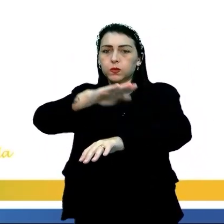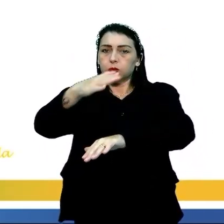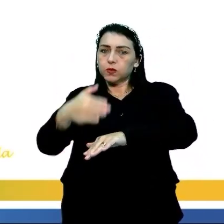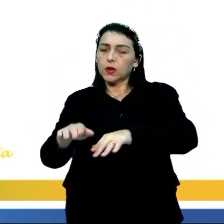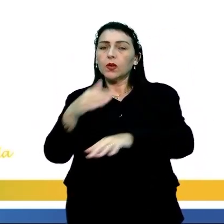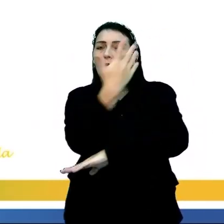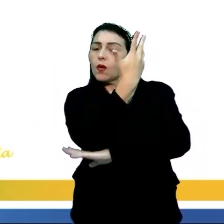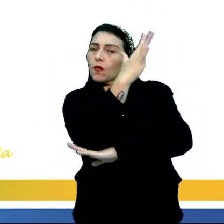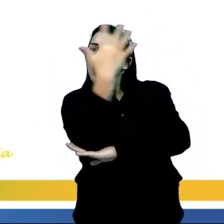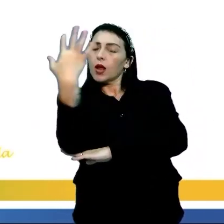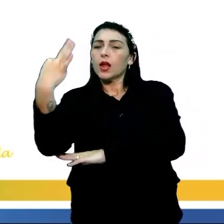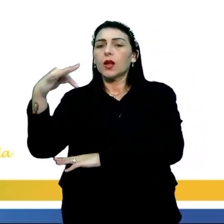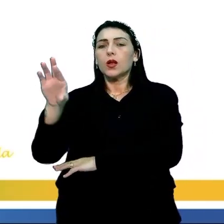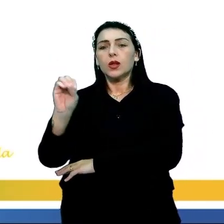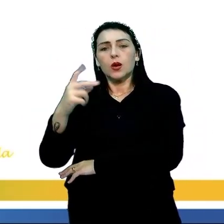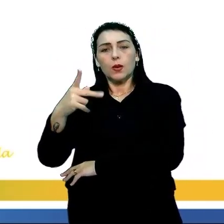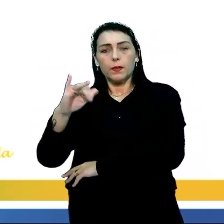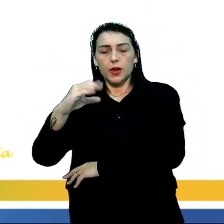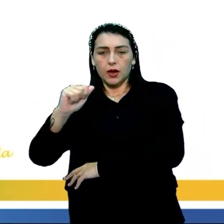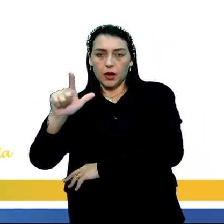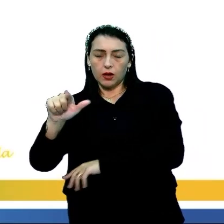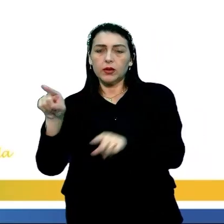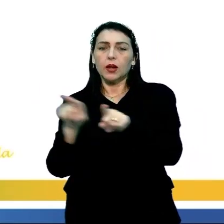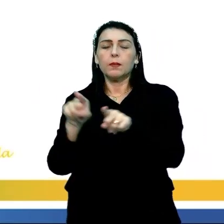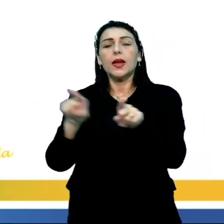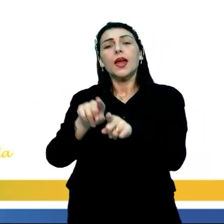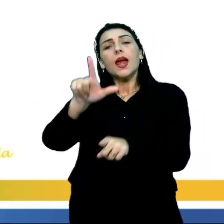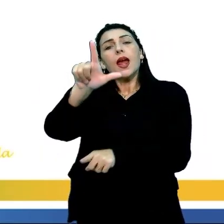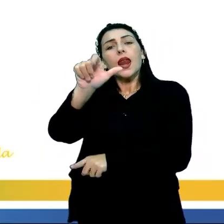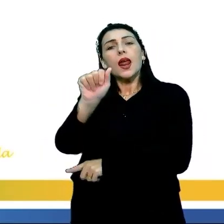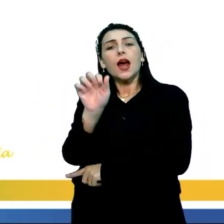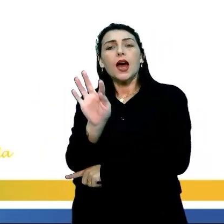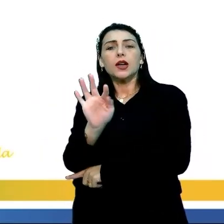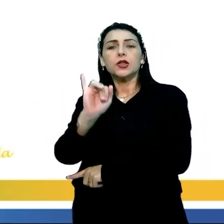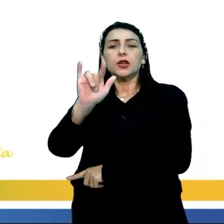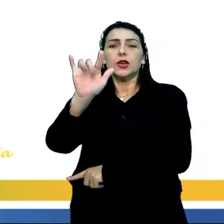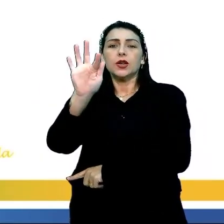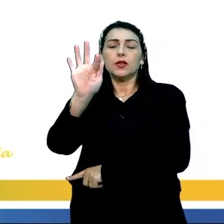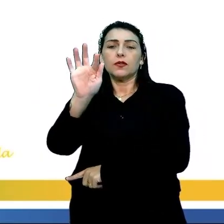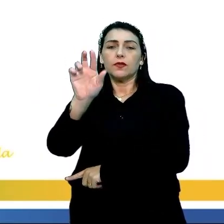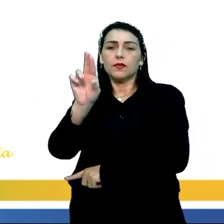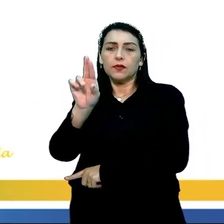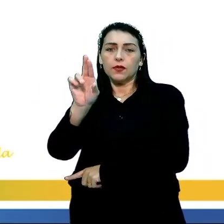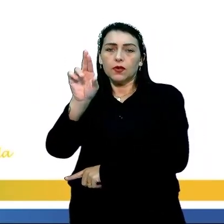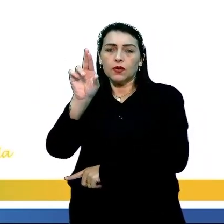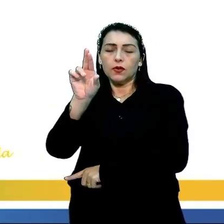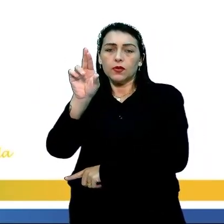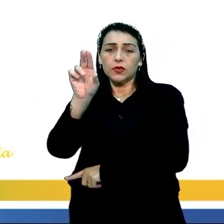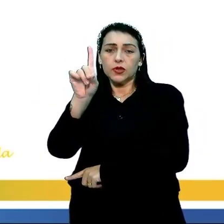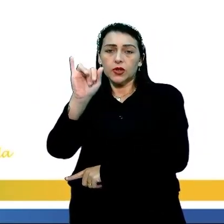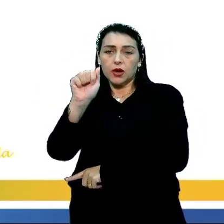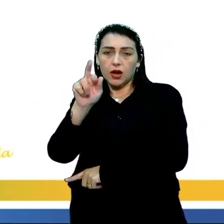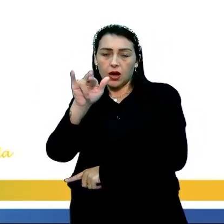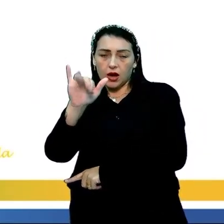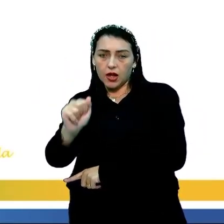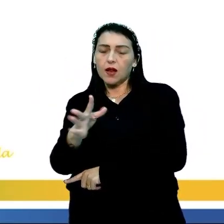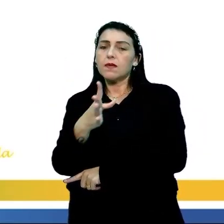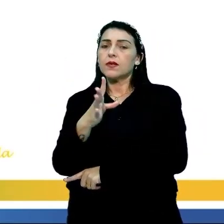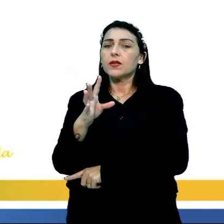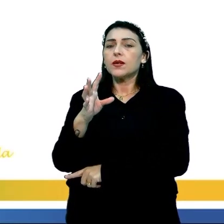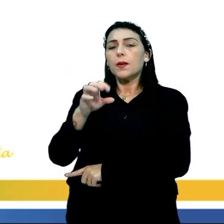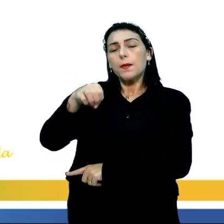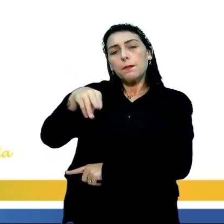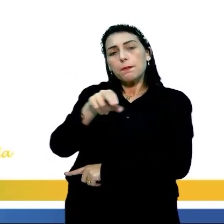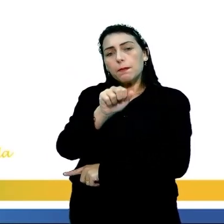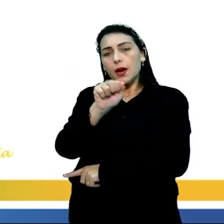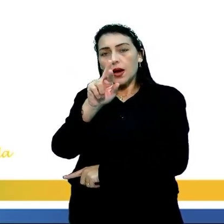uma floresta tropical também conhecida como latifoliada. Então, esse é o domínio conhecido como marés de morro,